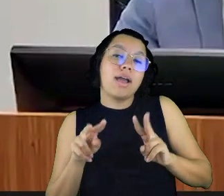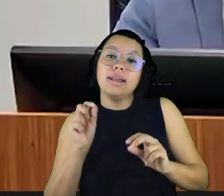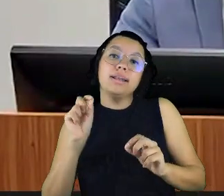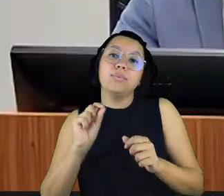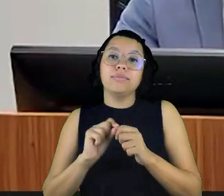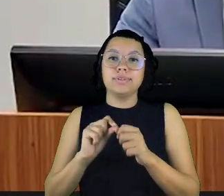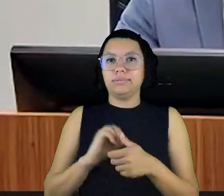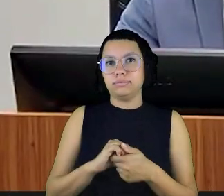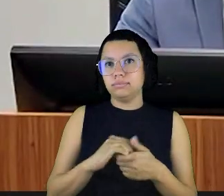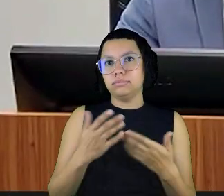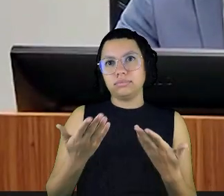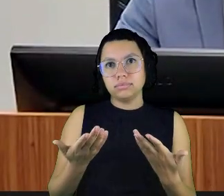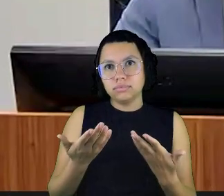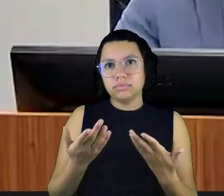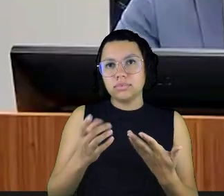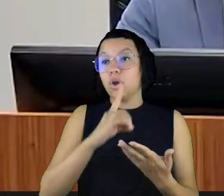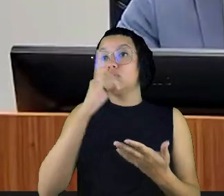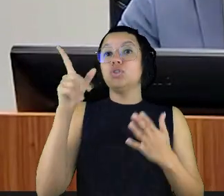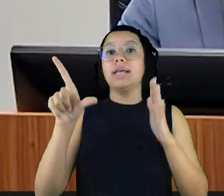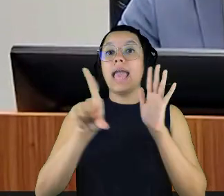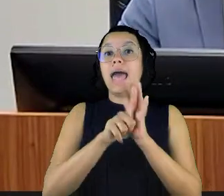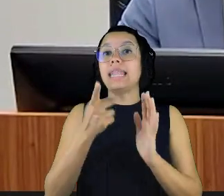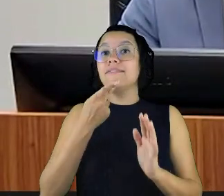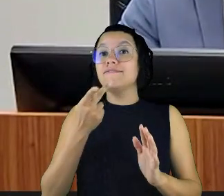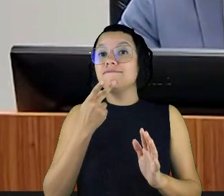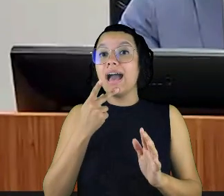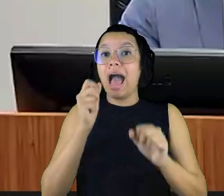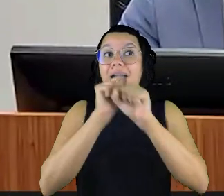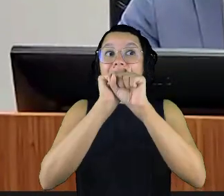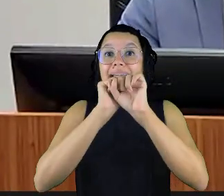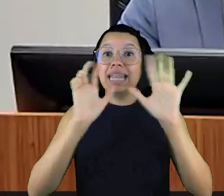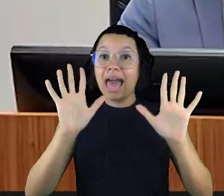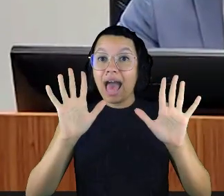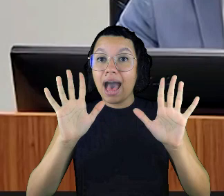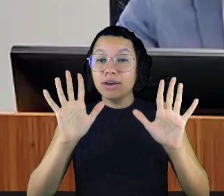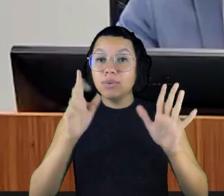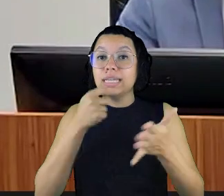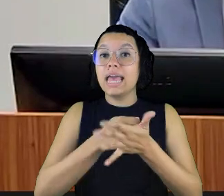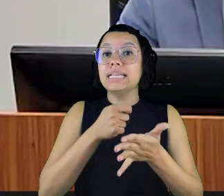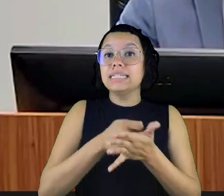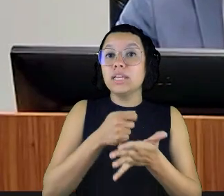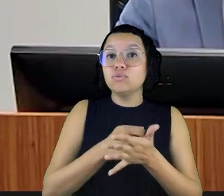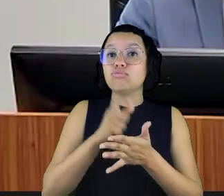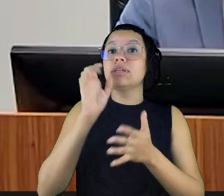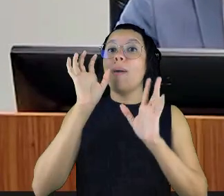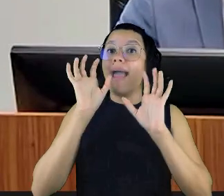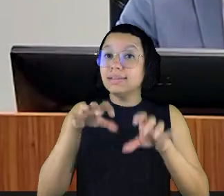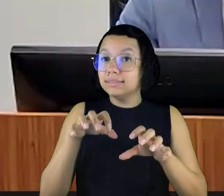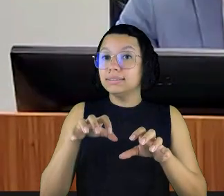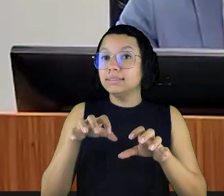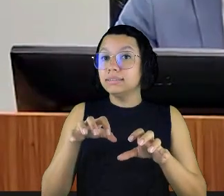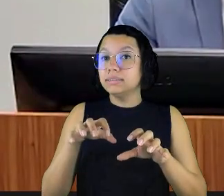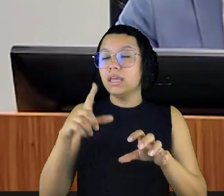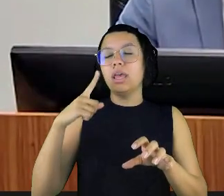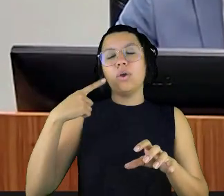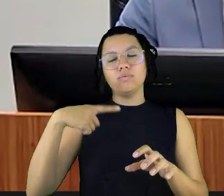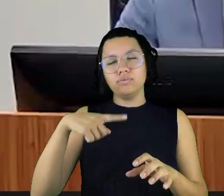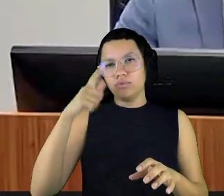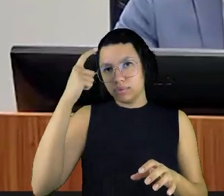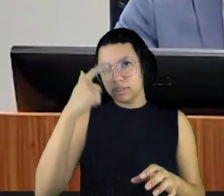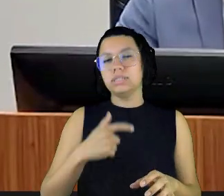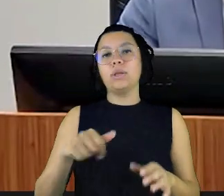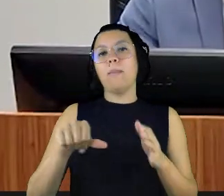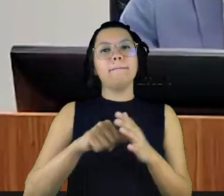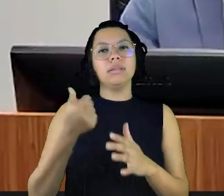disser expressamente que a execução tramita dessa forma, eu vou ser o primeiro a aplicar. Uhum. Não existe, me